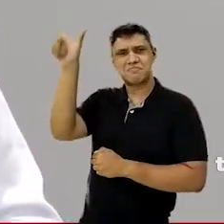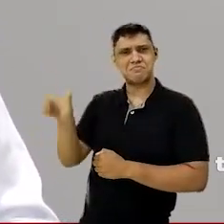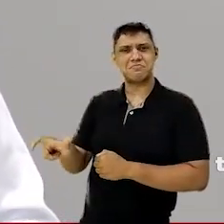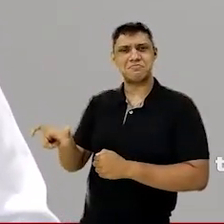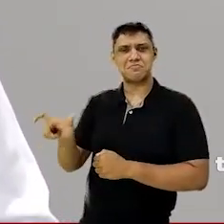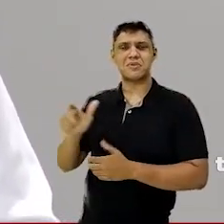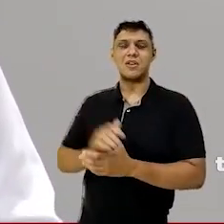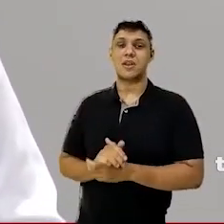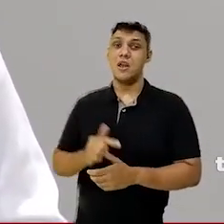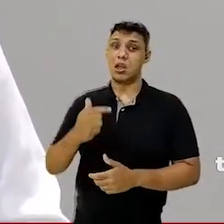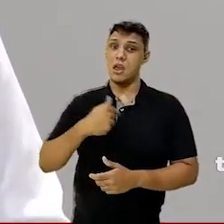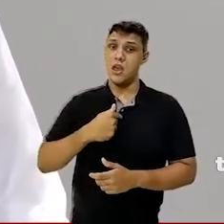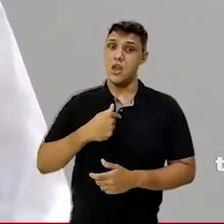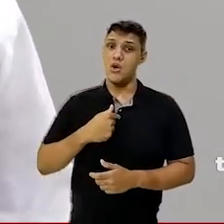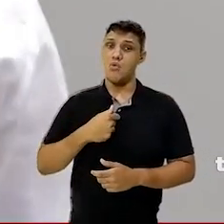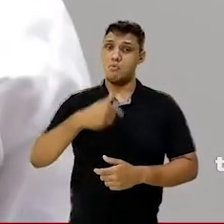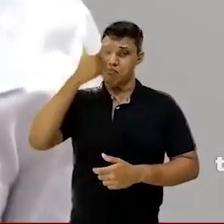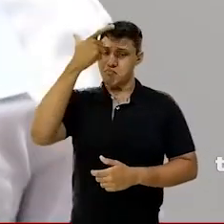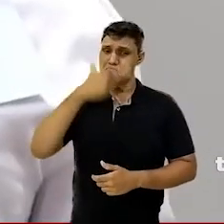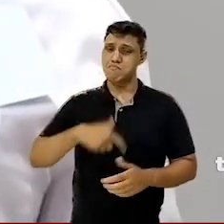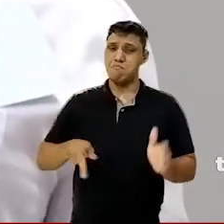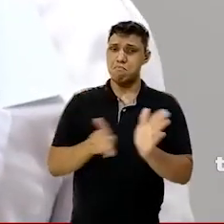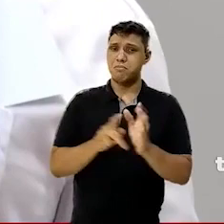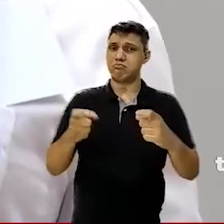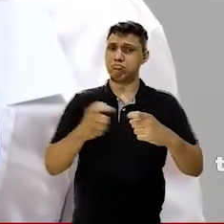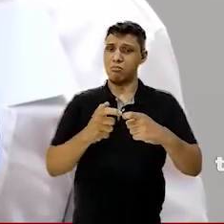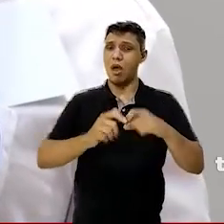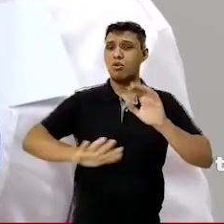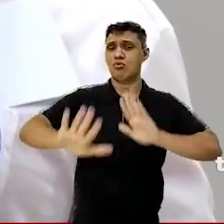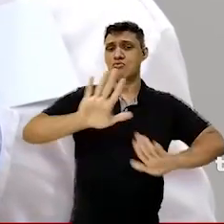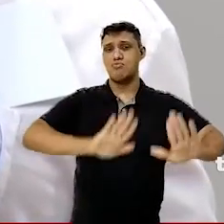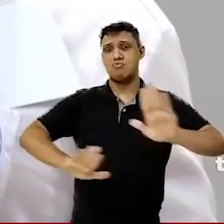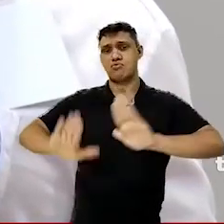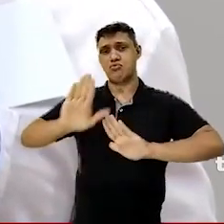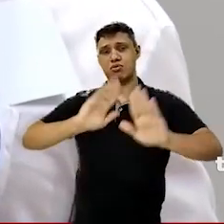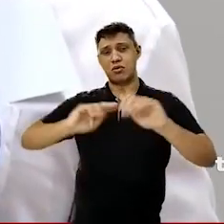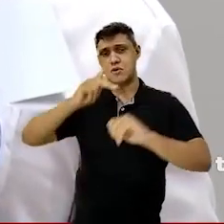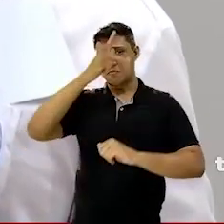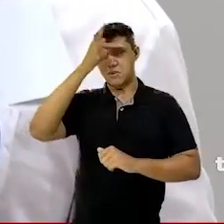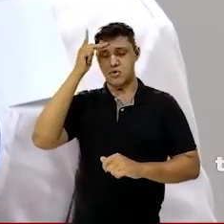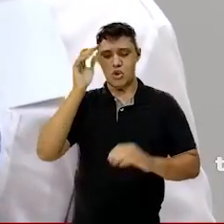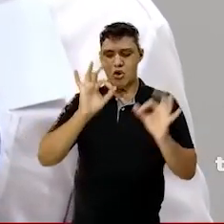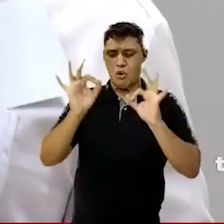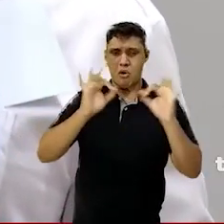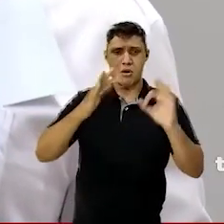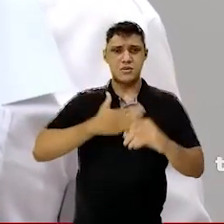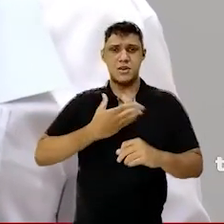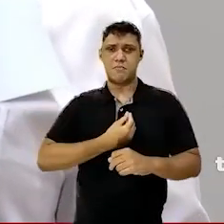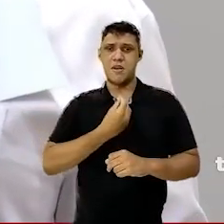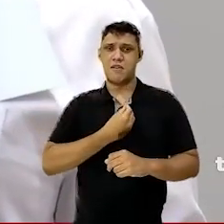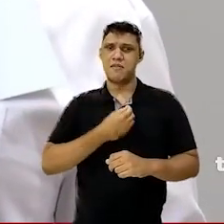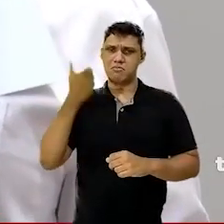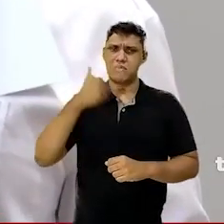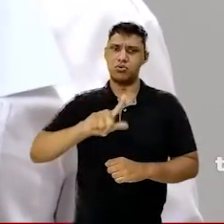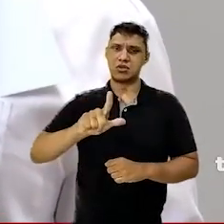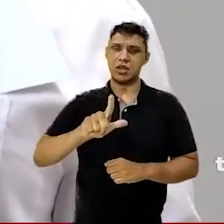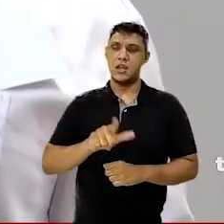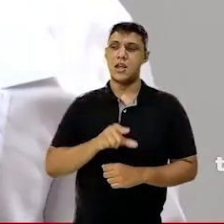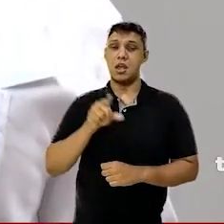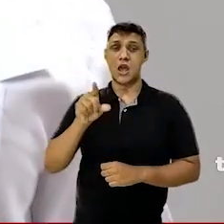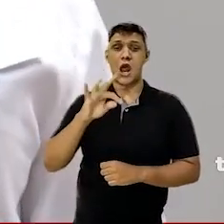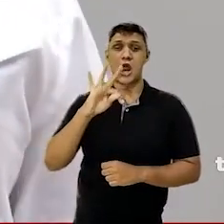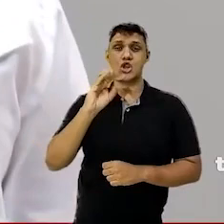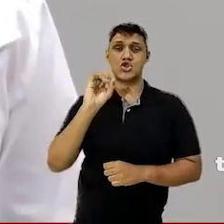cuidar de pessoas e soube administrar minha vida para dar certo. E com Toninho na prefeitura, farei